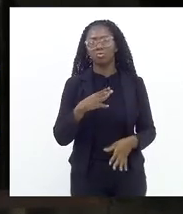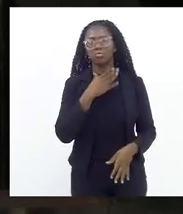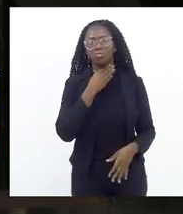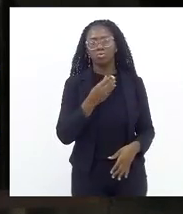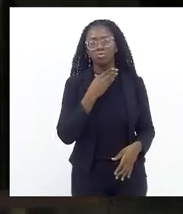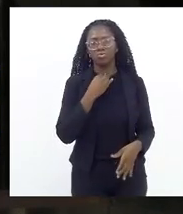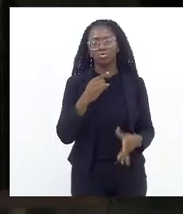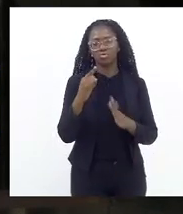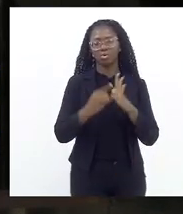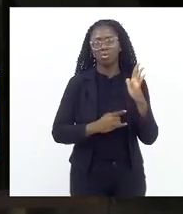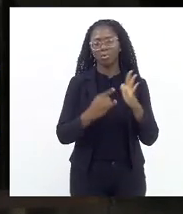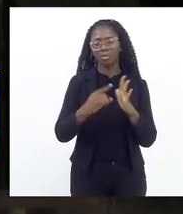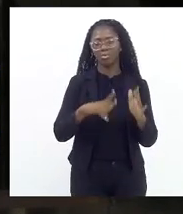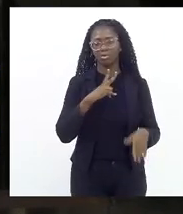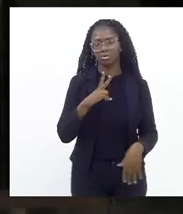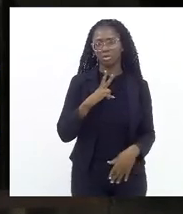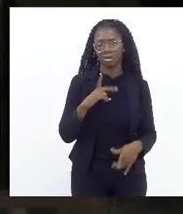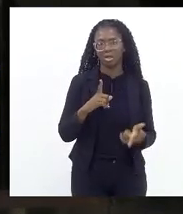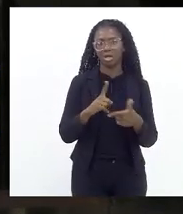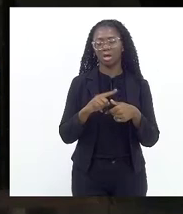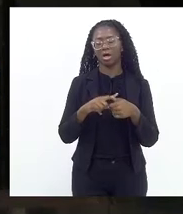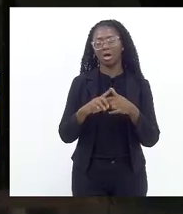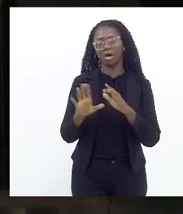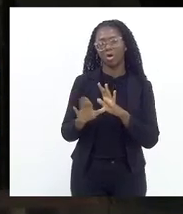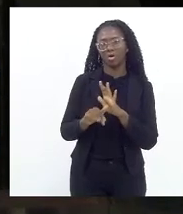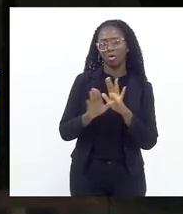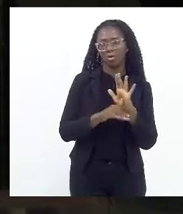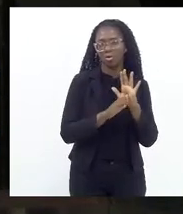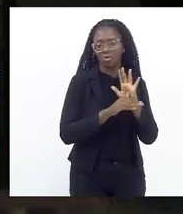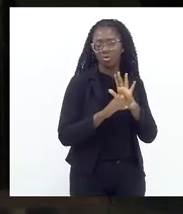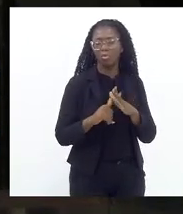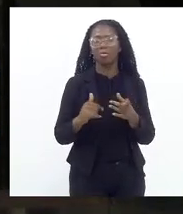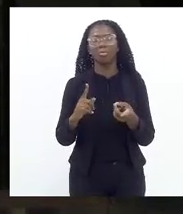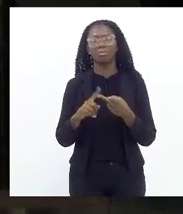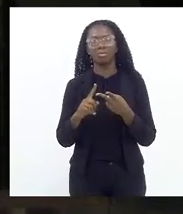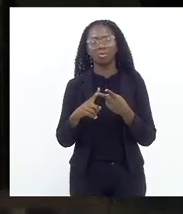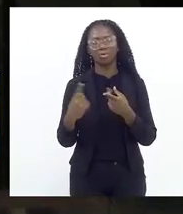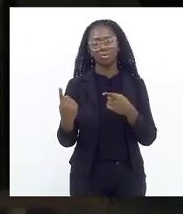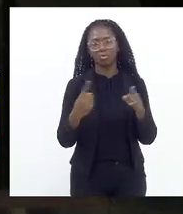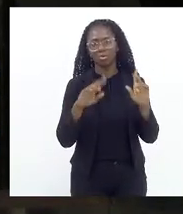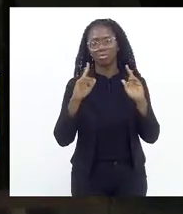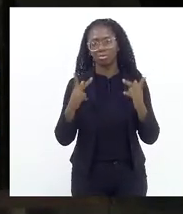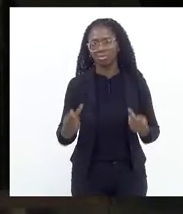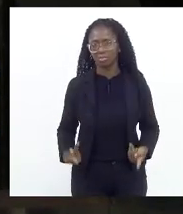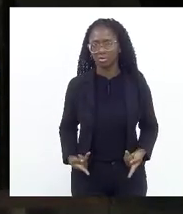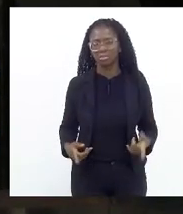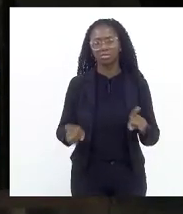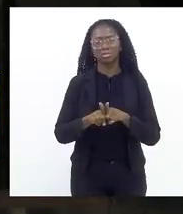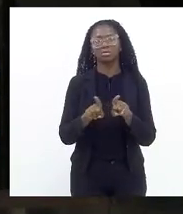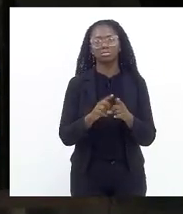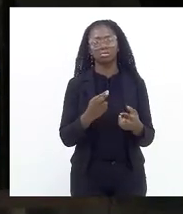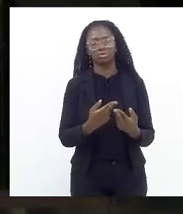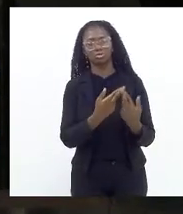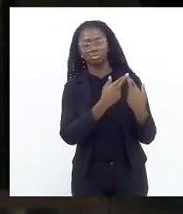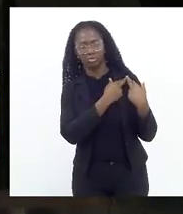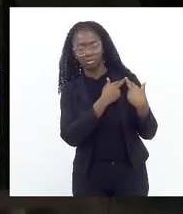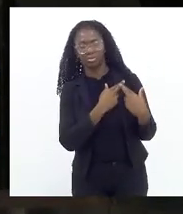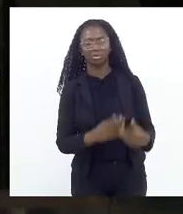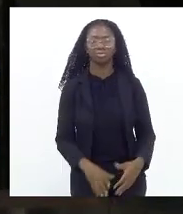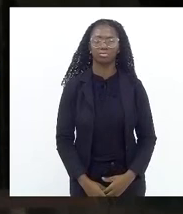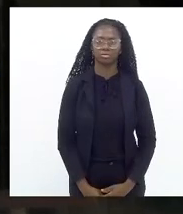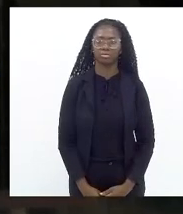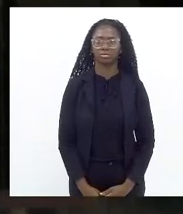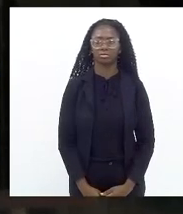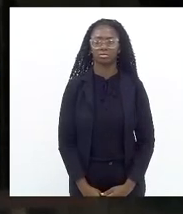de charlatanismo, crime de prevaricação, crime contra a humanidade, crime de responsabilidade.